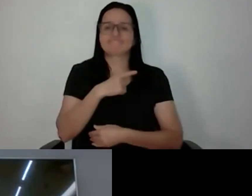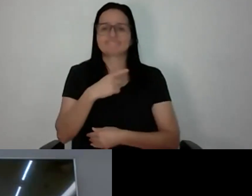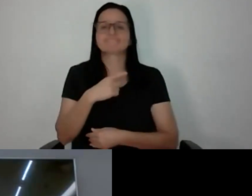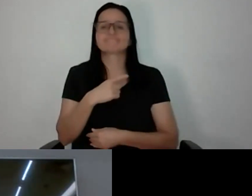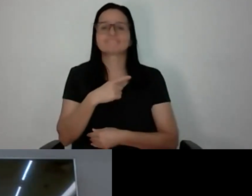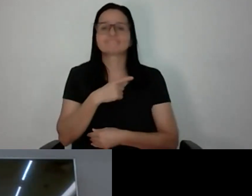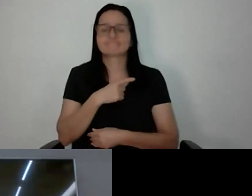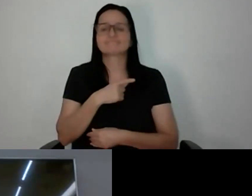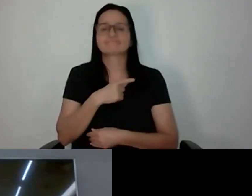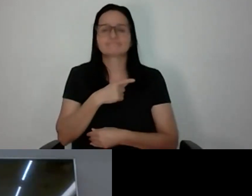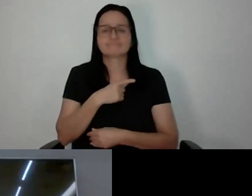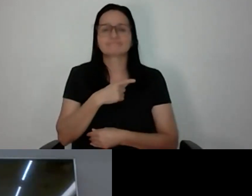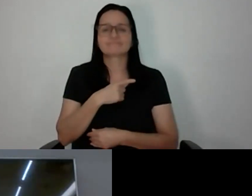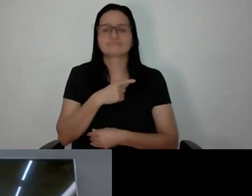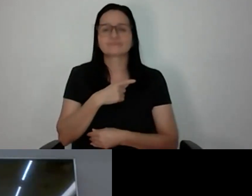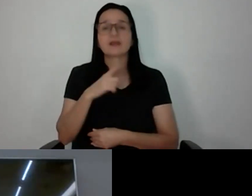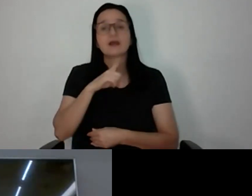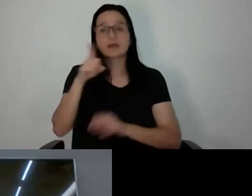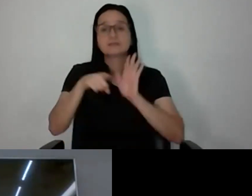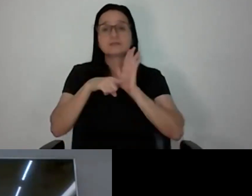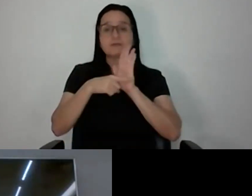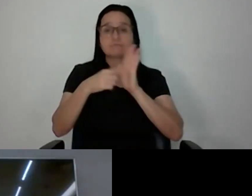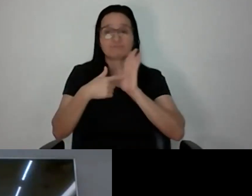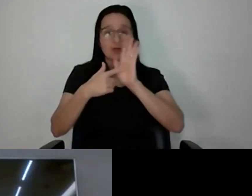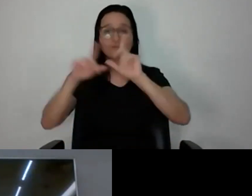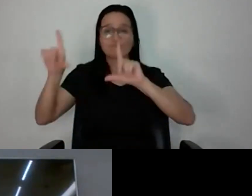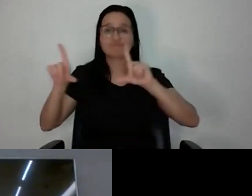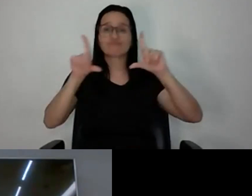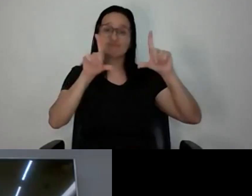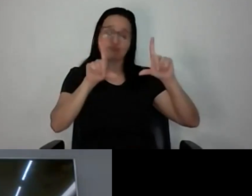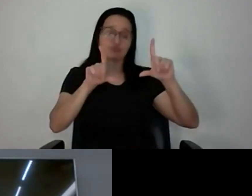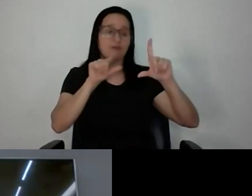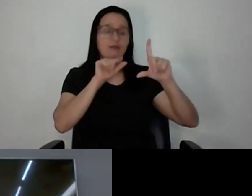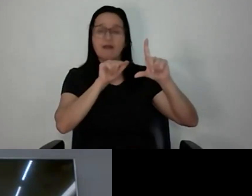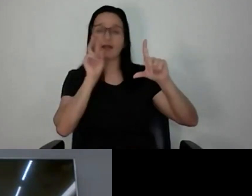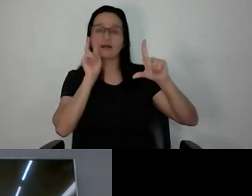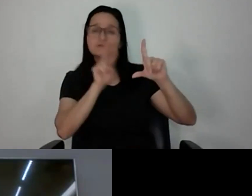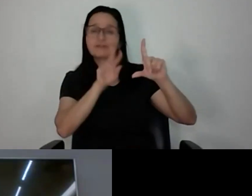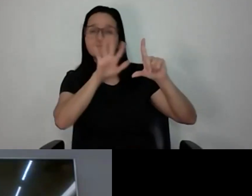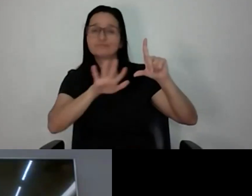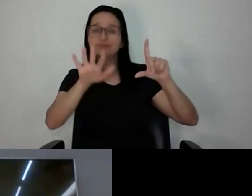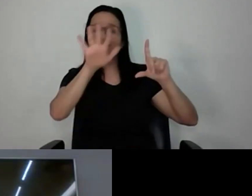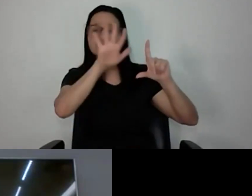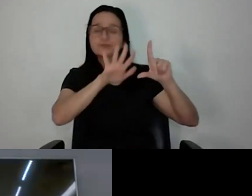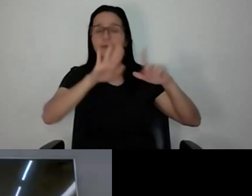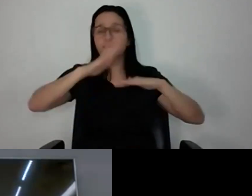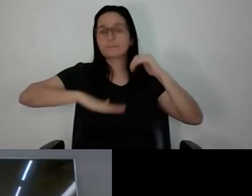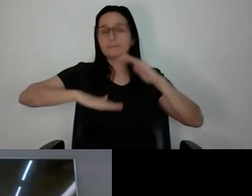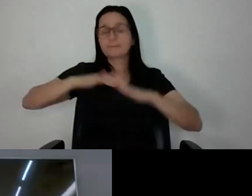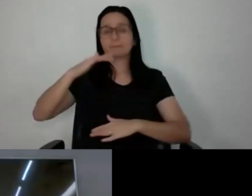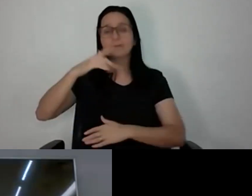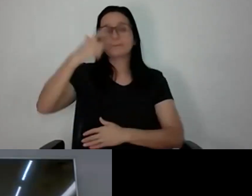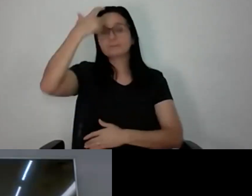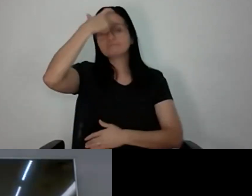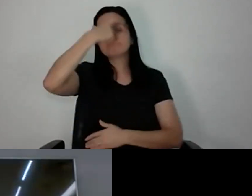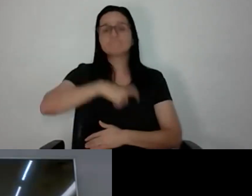último slide, quando a gente coloca também algumas características que são mais do âmbito pessoal do que o profissional, é porque a gente também